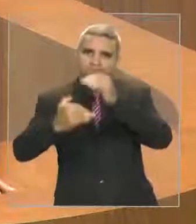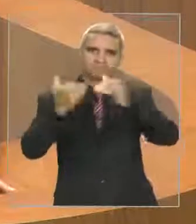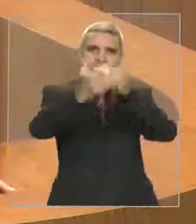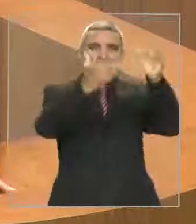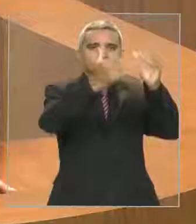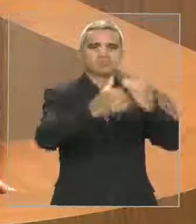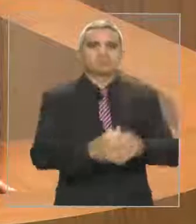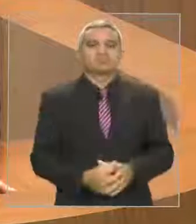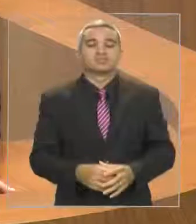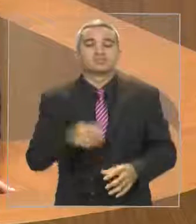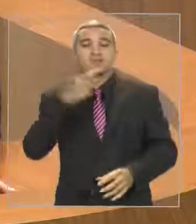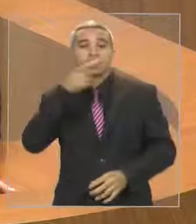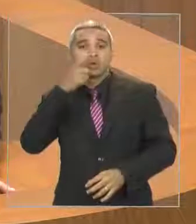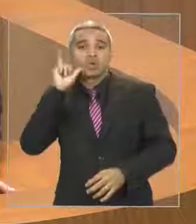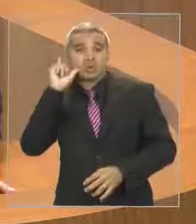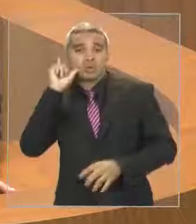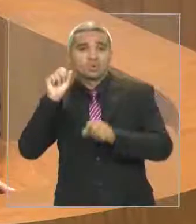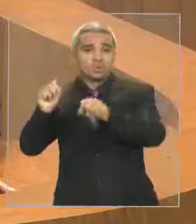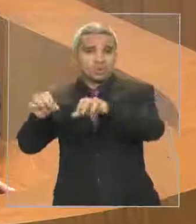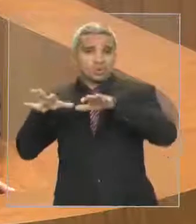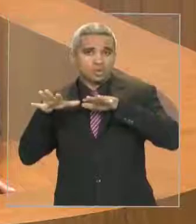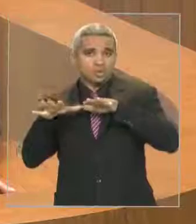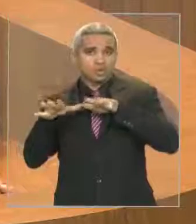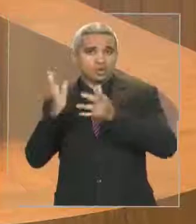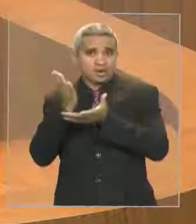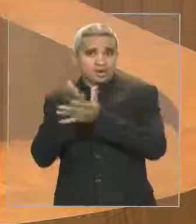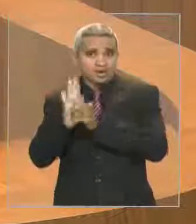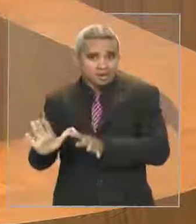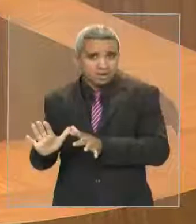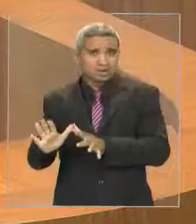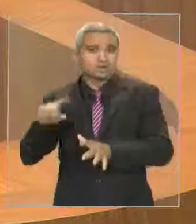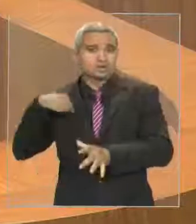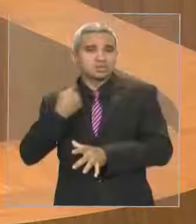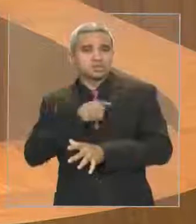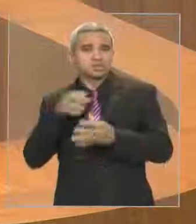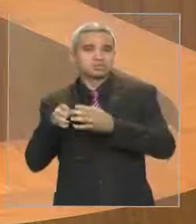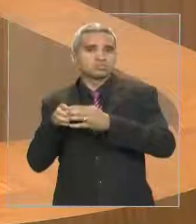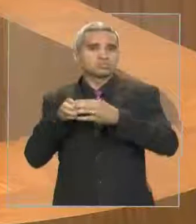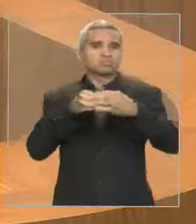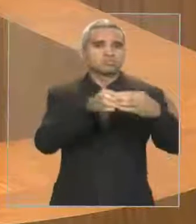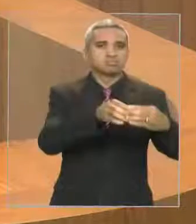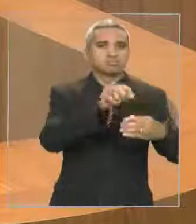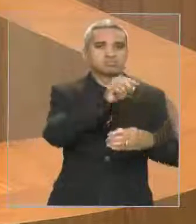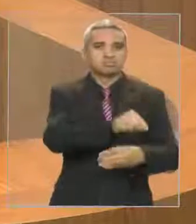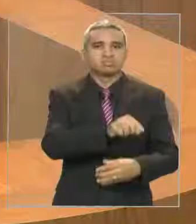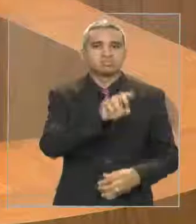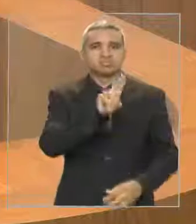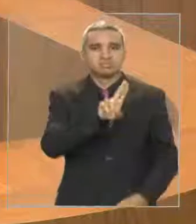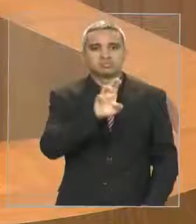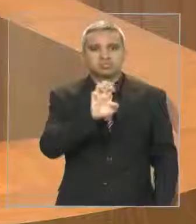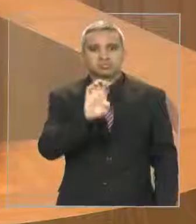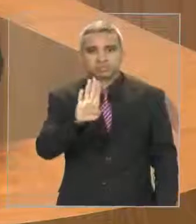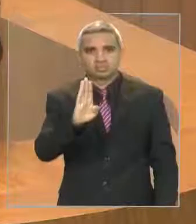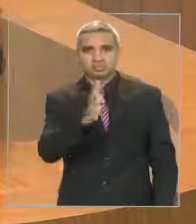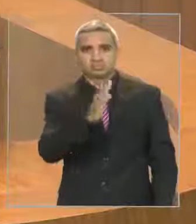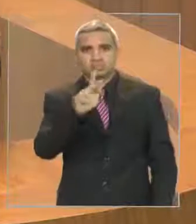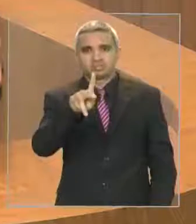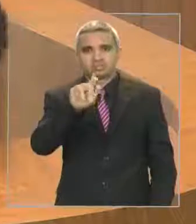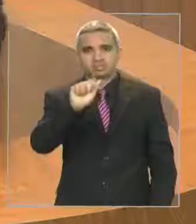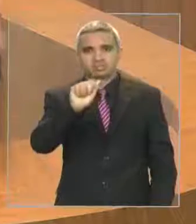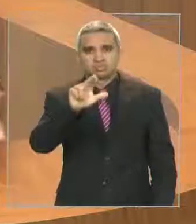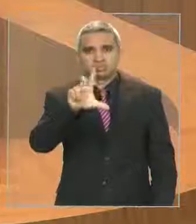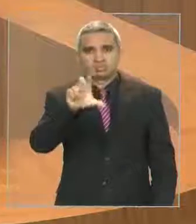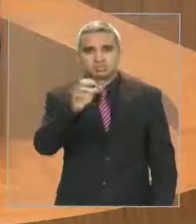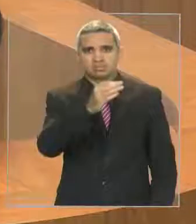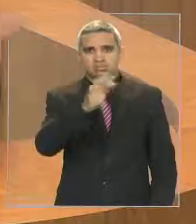até a escola Paulo Freire na Liberdade, a UEB Paulo Freire na Liberdade,